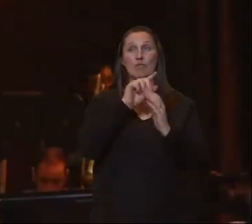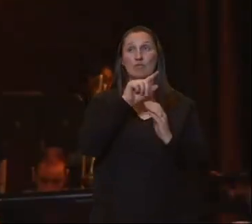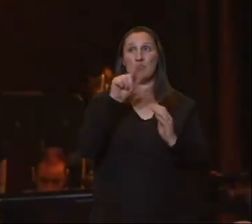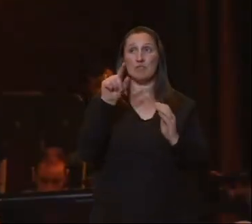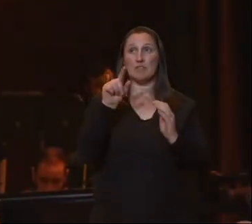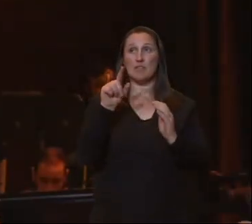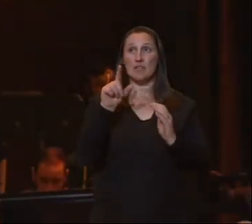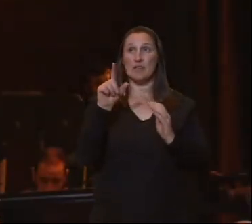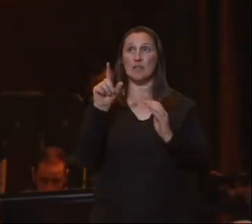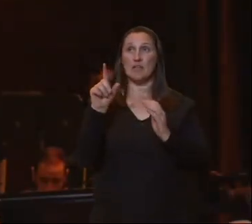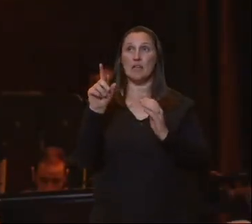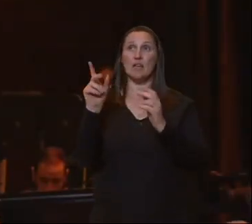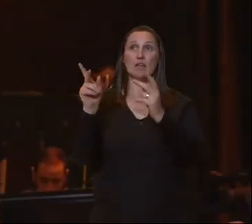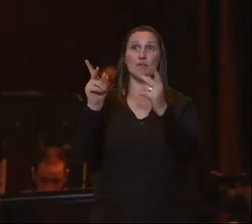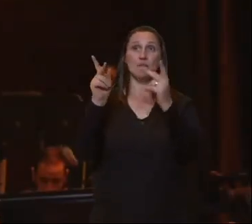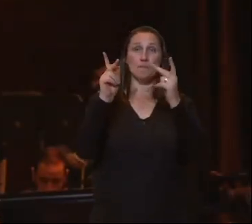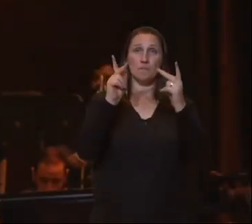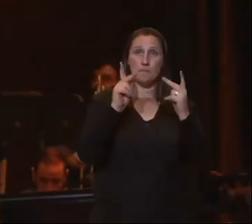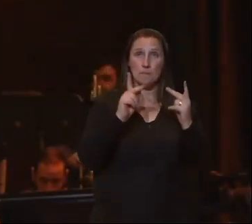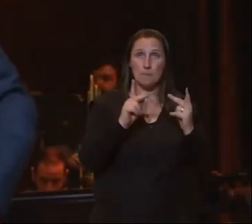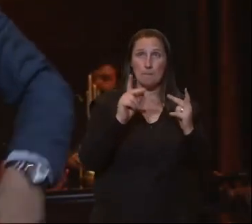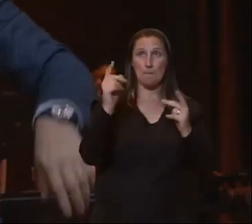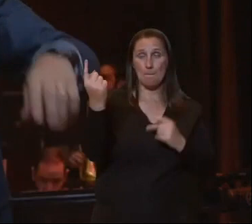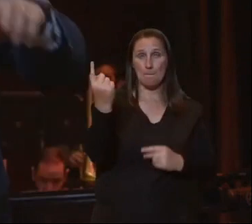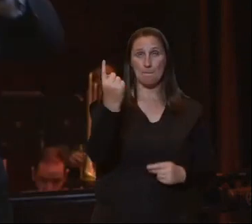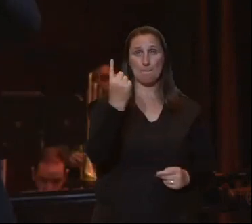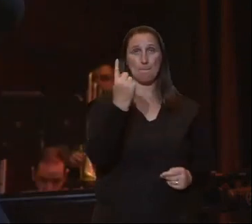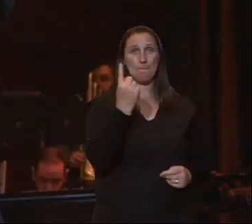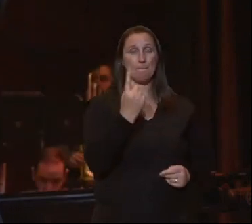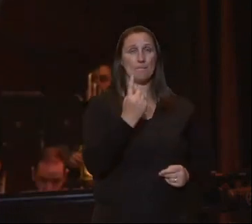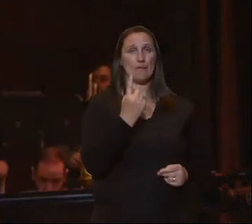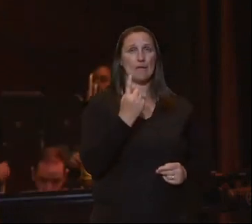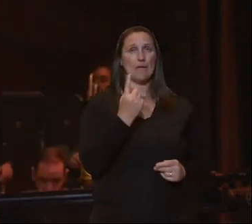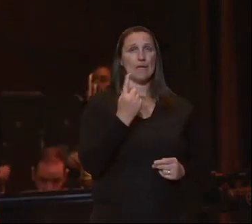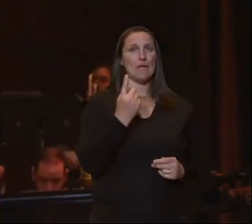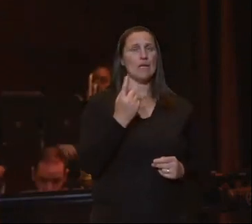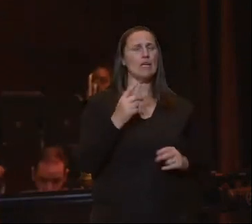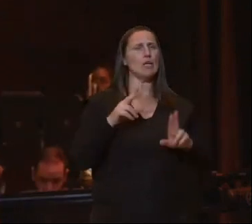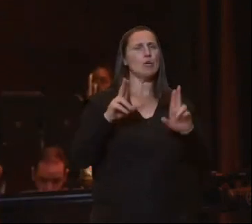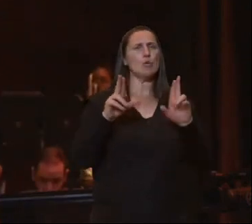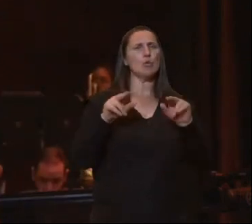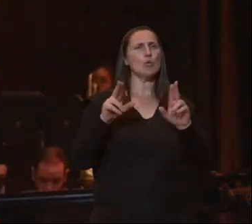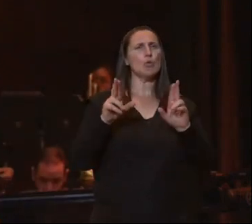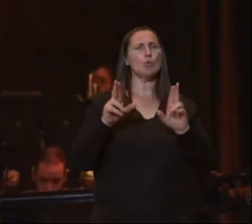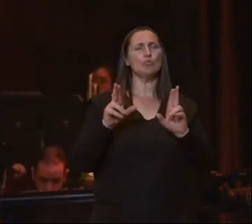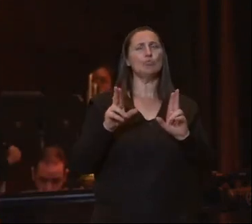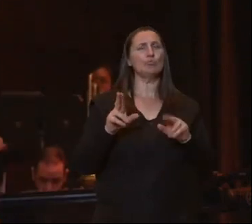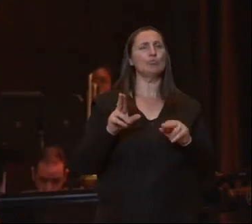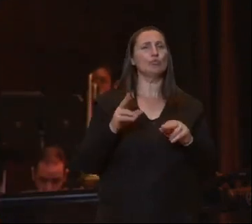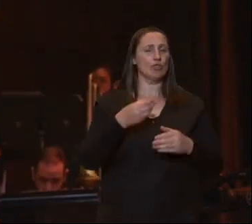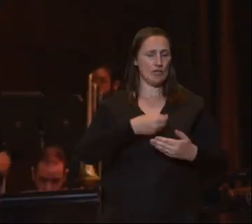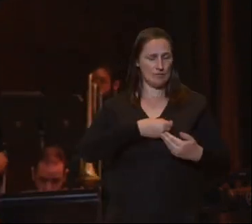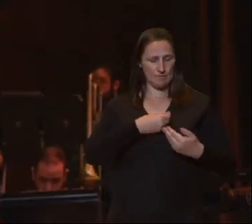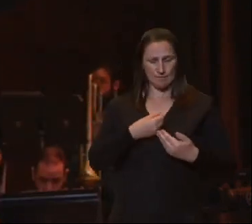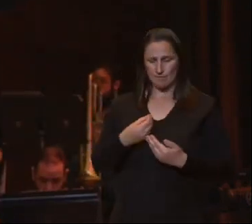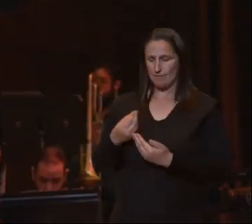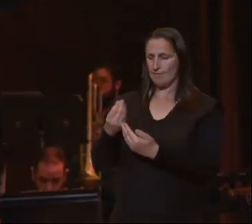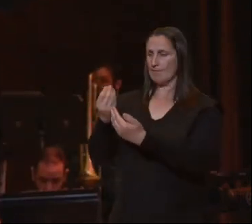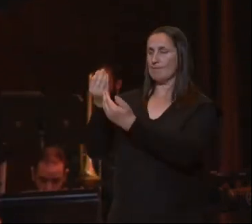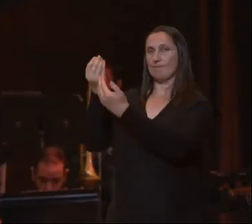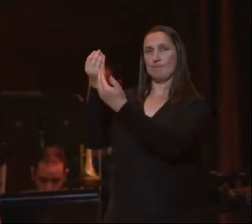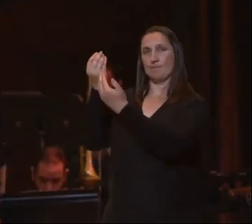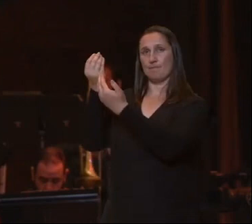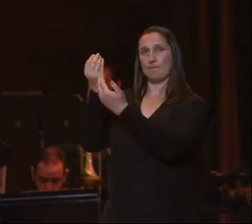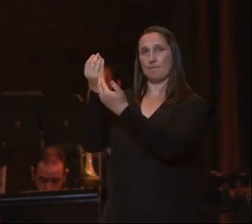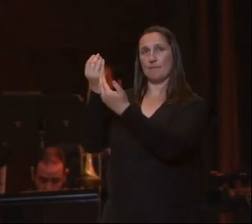hoje aqui nesse lugar e nunca se rendeu ao convite de Deus, de